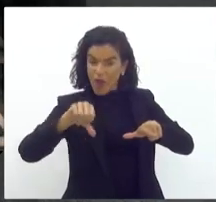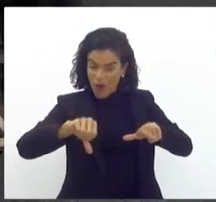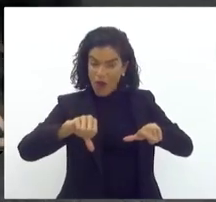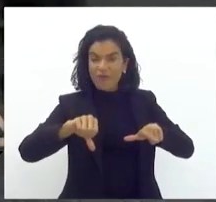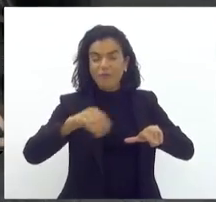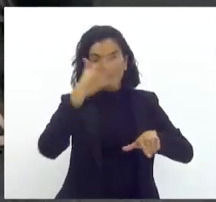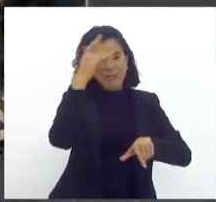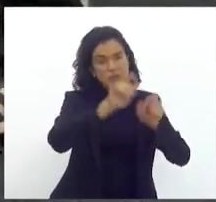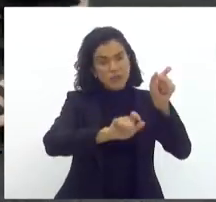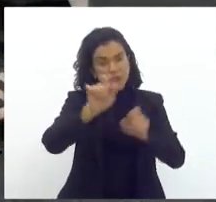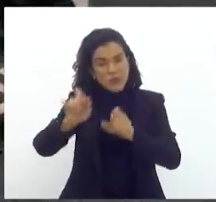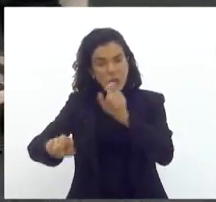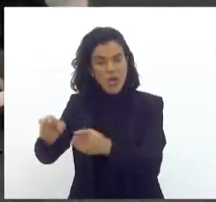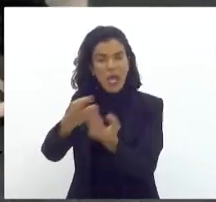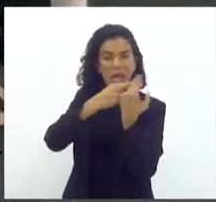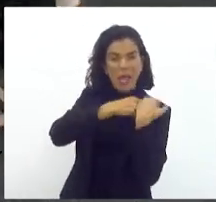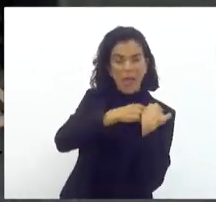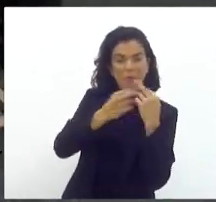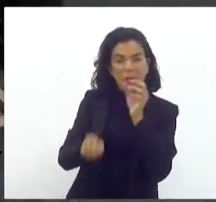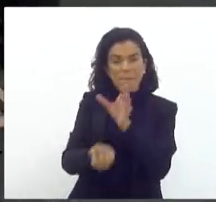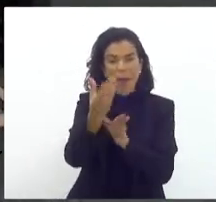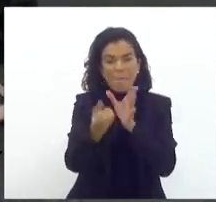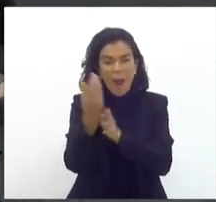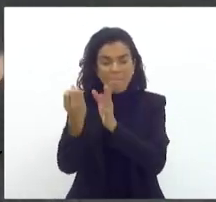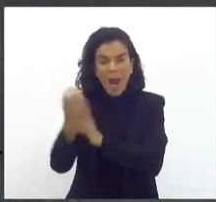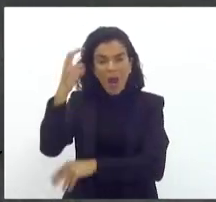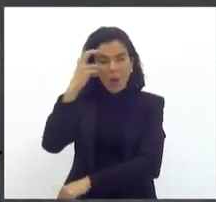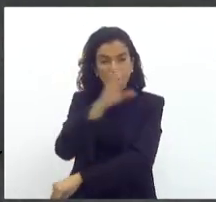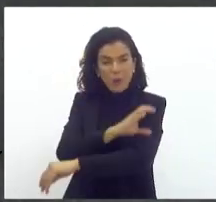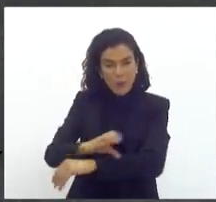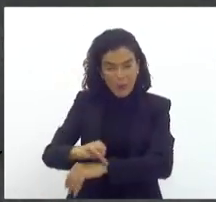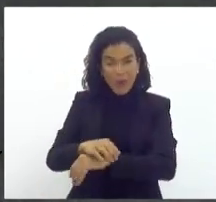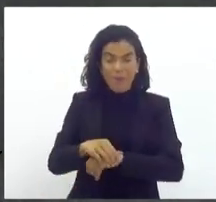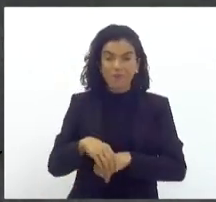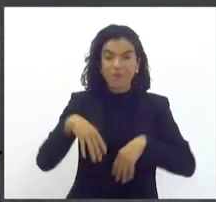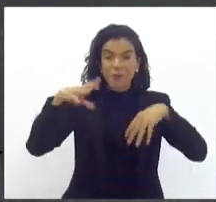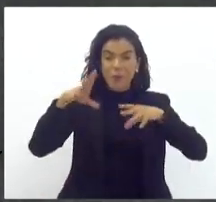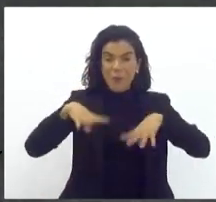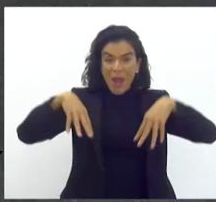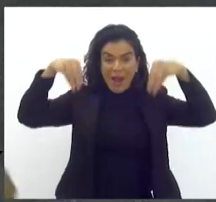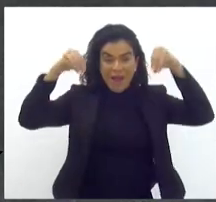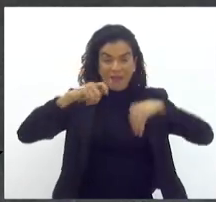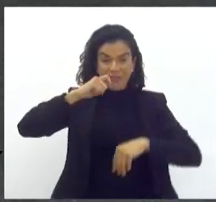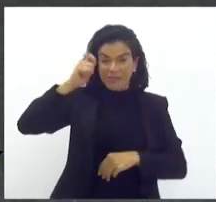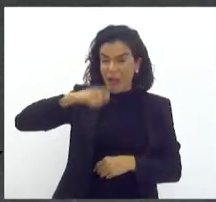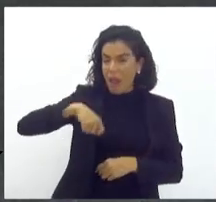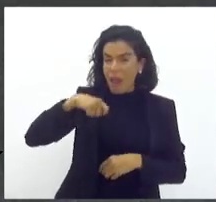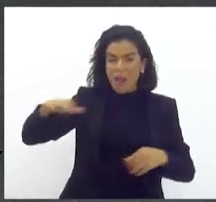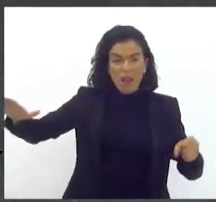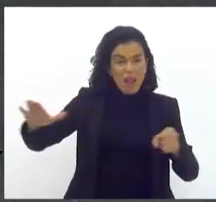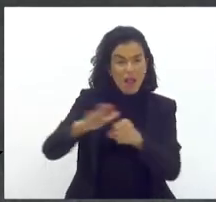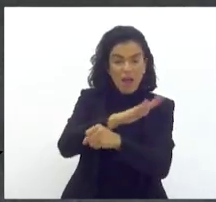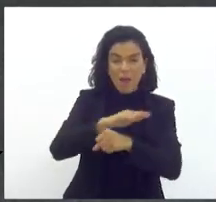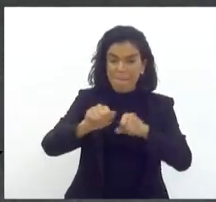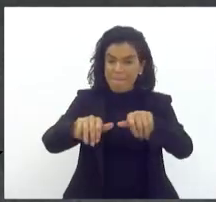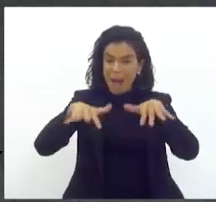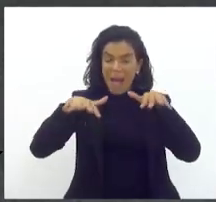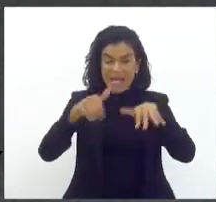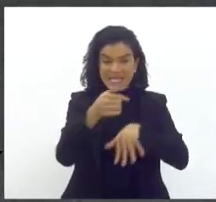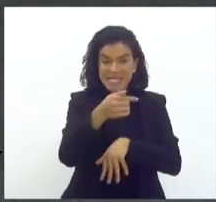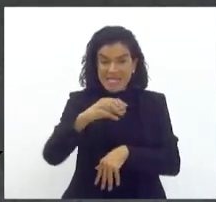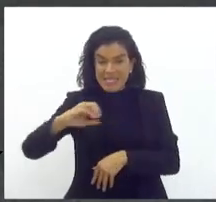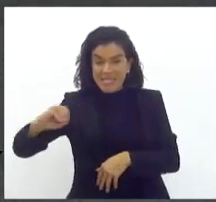de Cultura de todo o estado do Rio de Janeiro o palácio Tiradentes estava lotado mais de 700